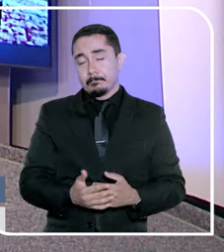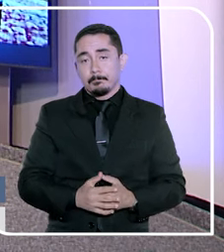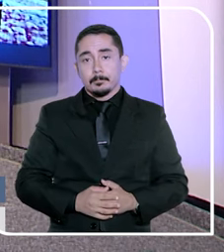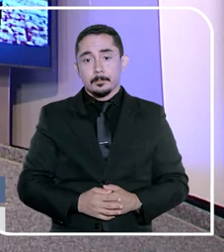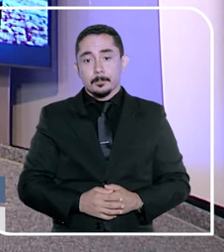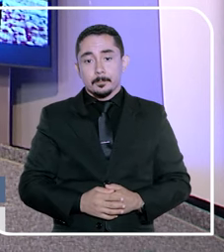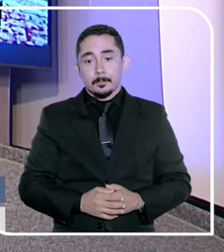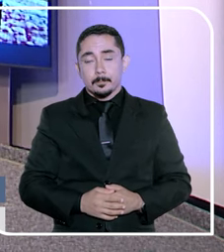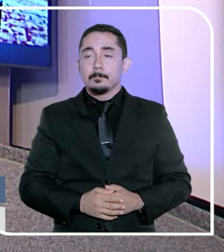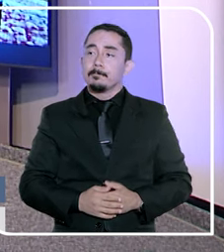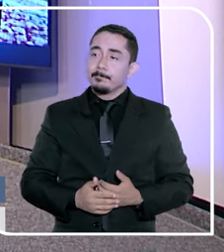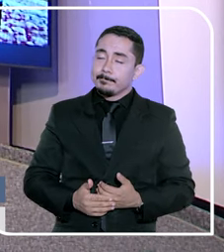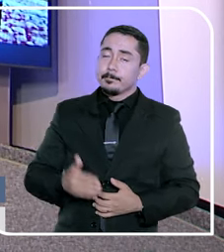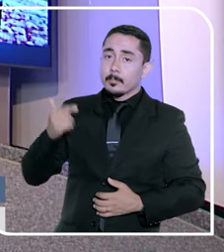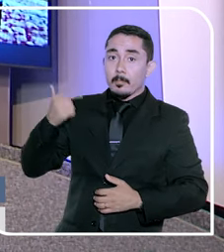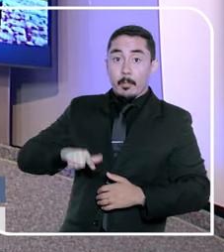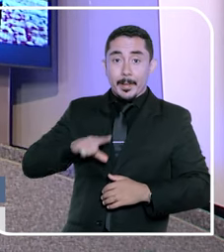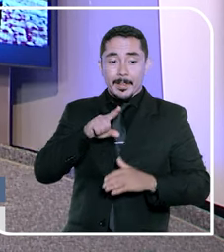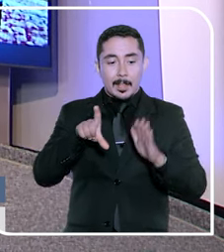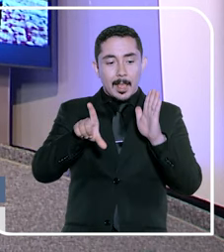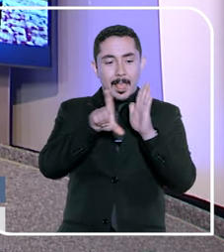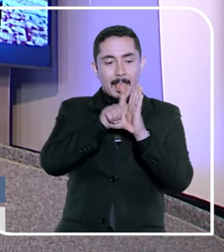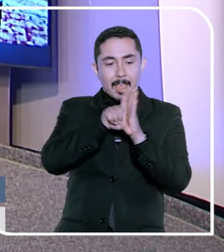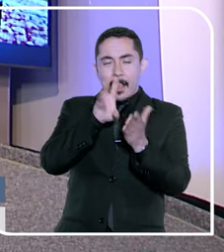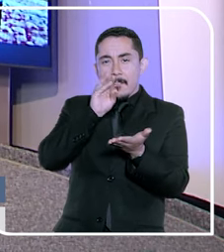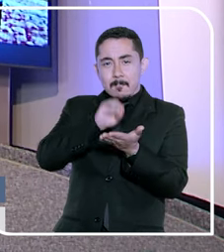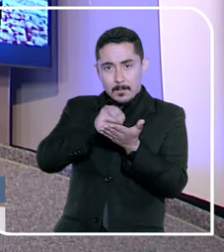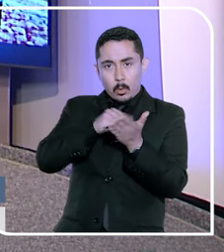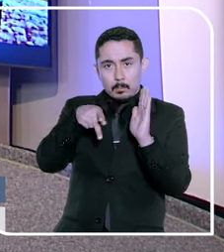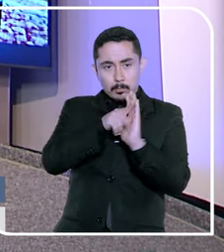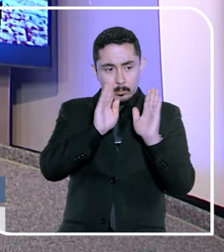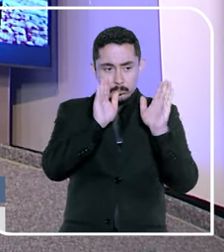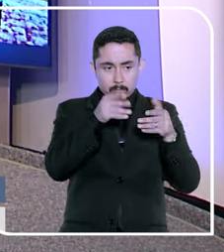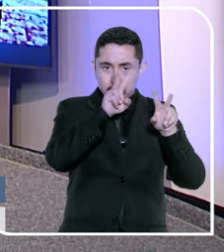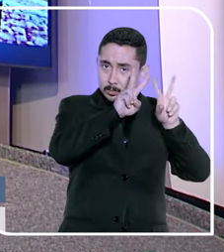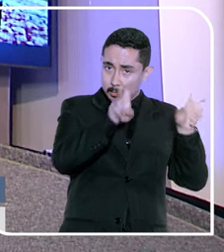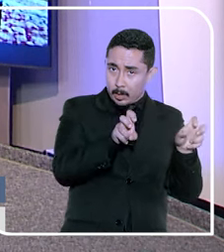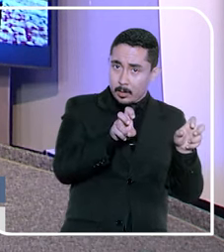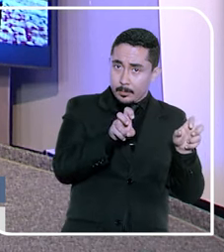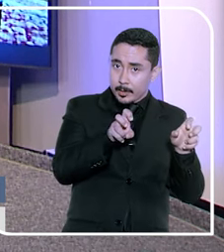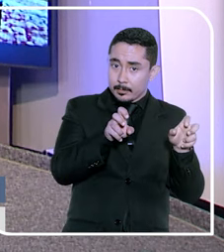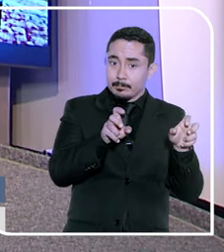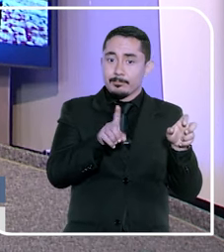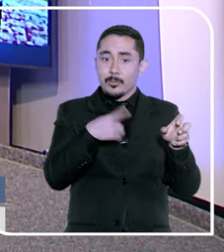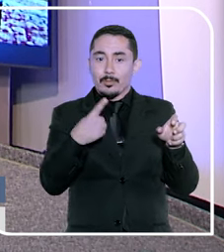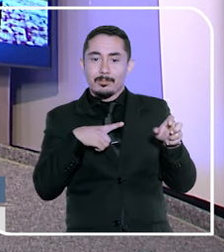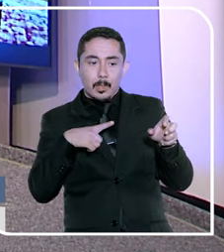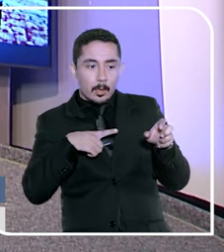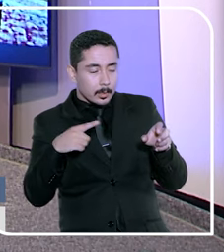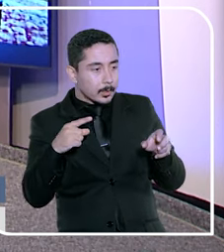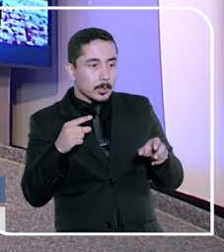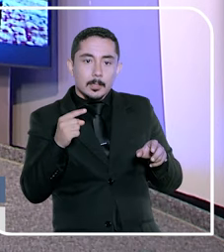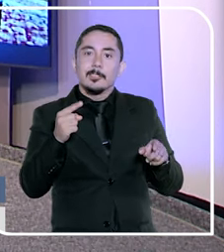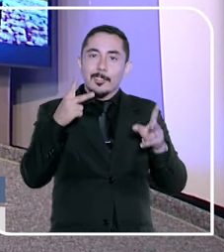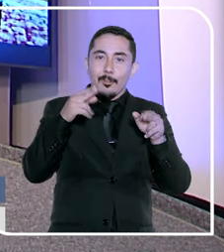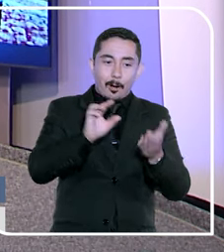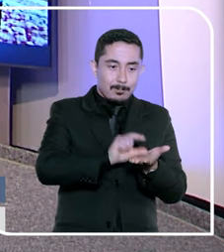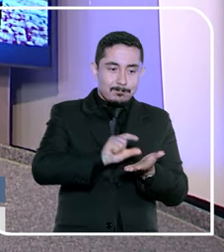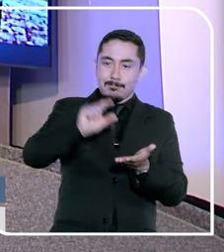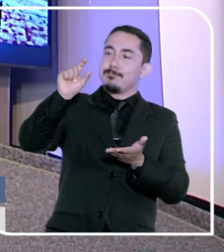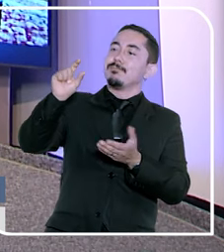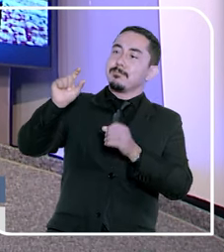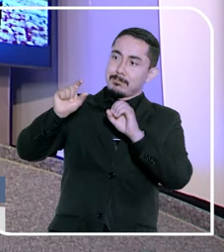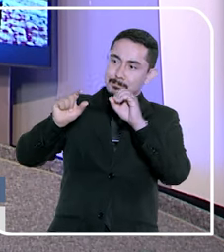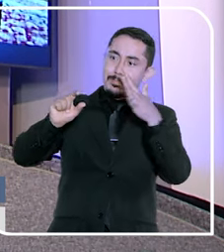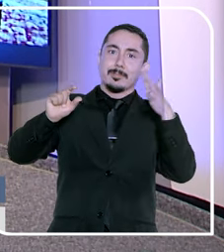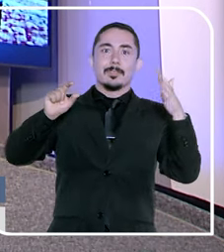legislação específica sobre a temática ministra esqu que temos então Essa pérola né do livro insignificância penal os crimes de